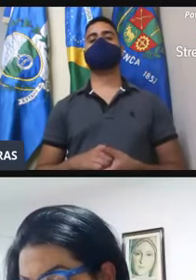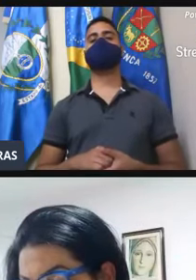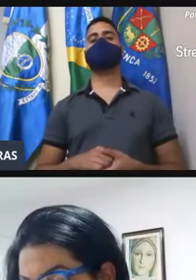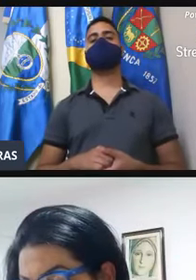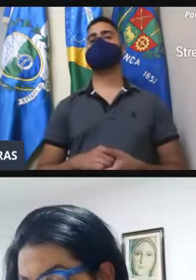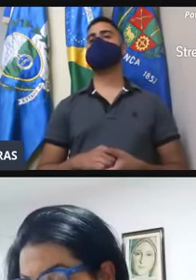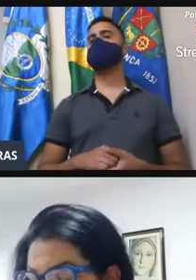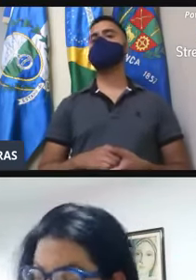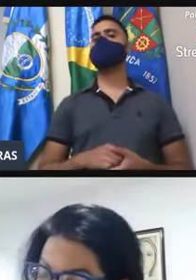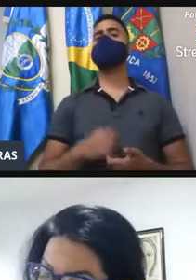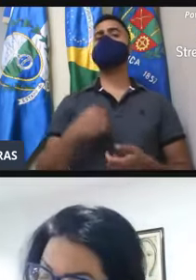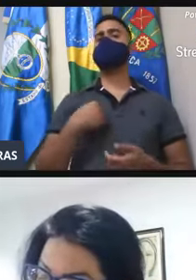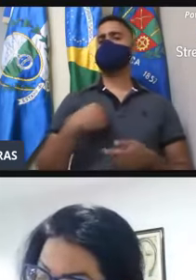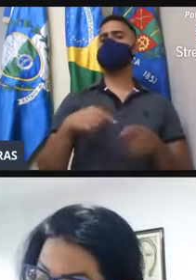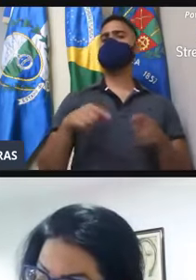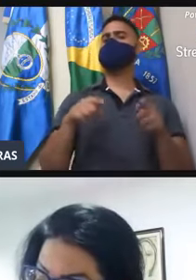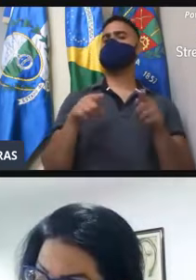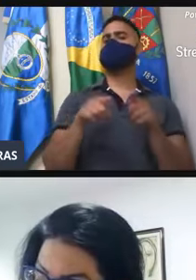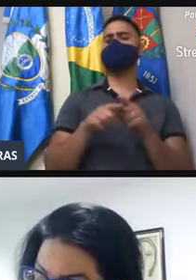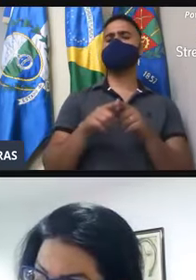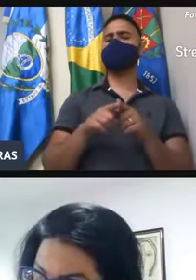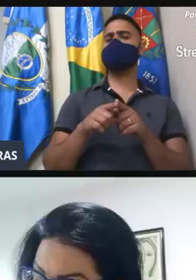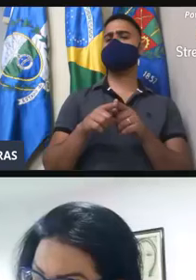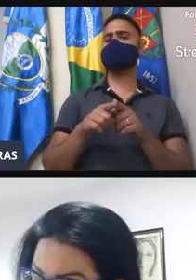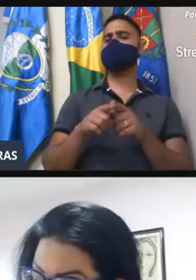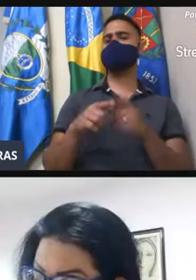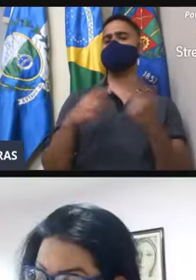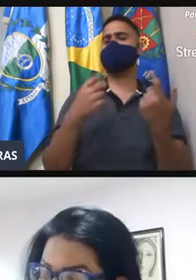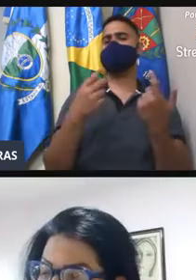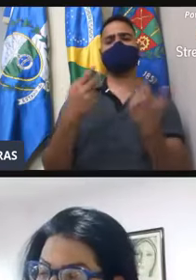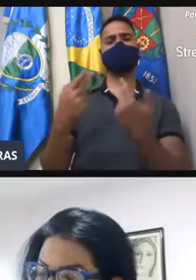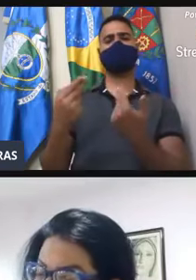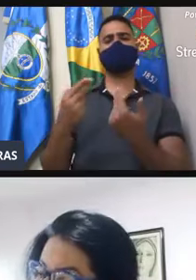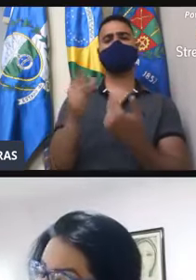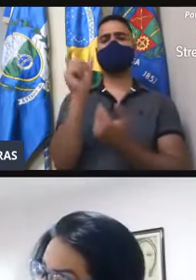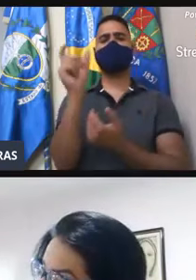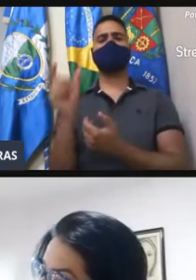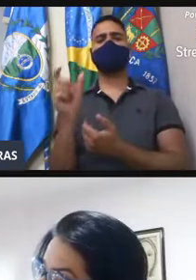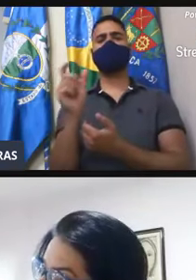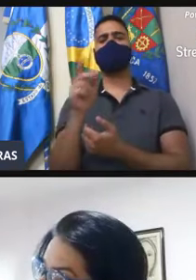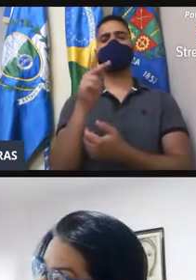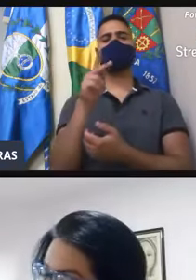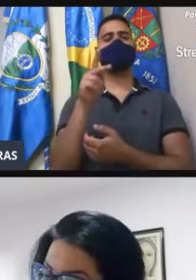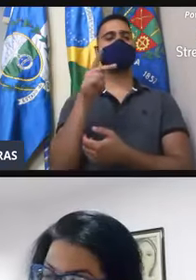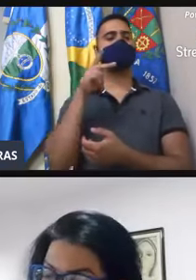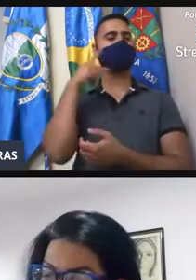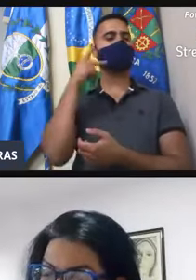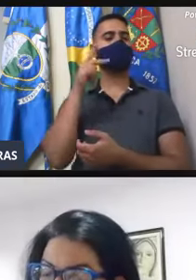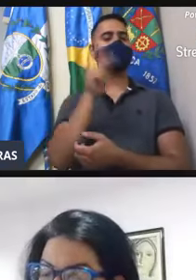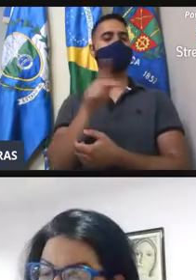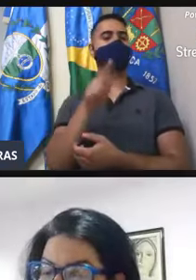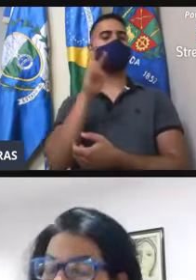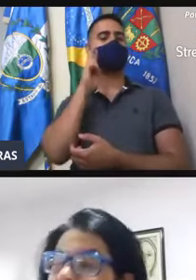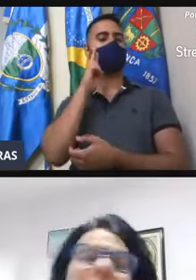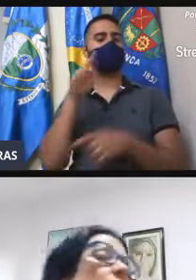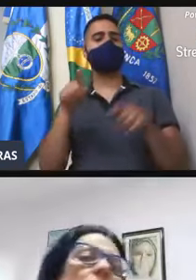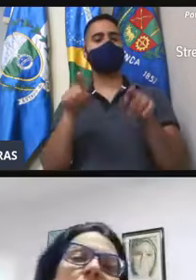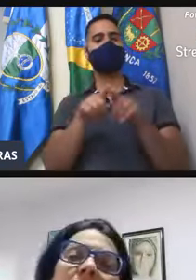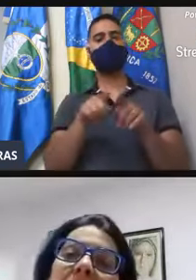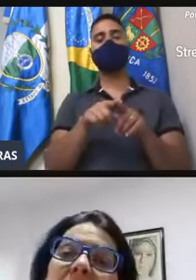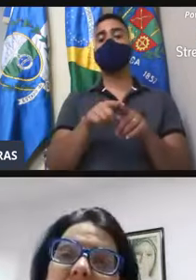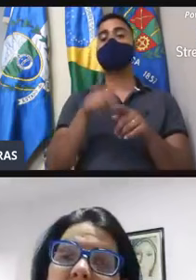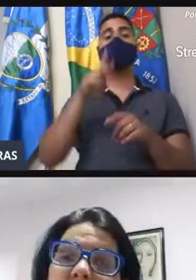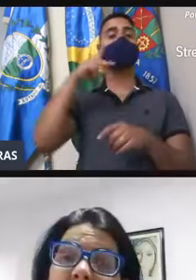assinar embaixo quanto às palavras do vereador professor Rafael e quanto às palavras do